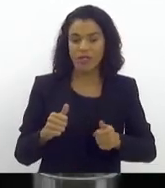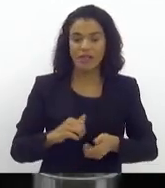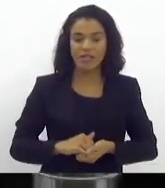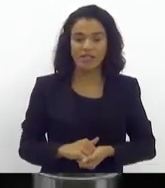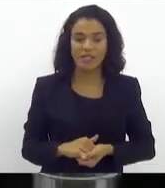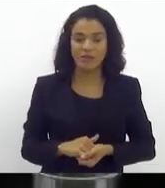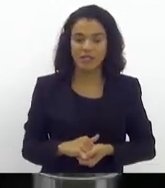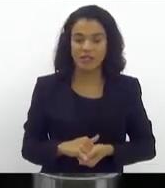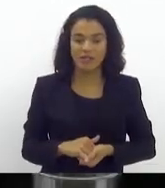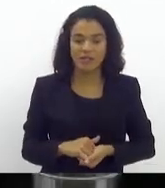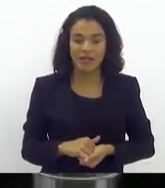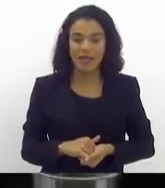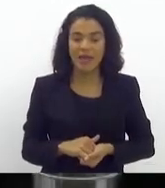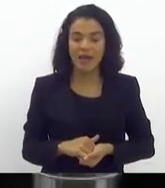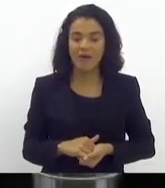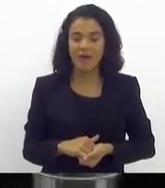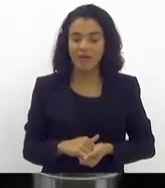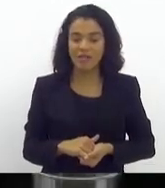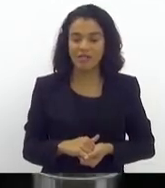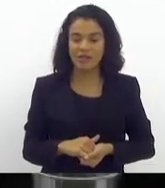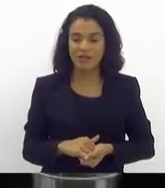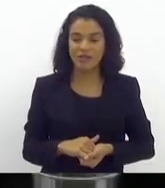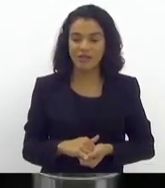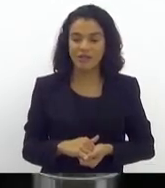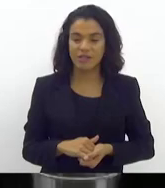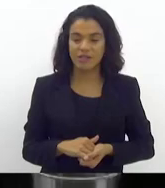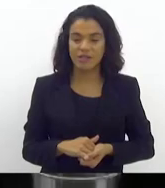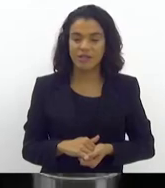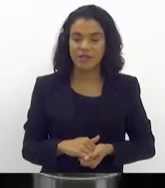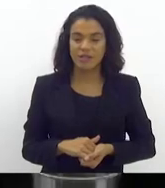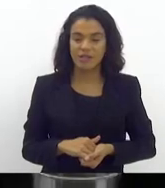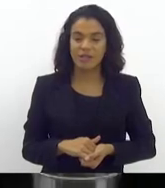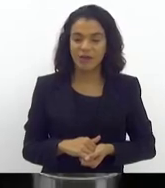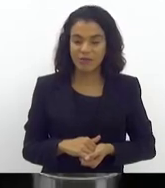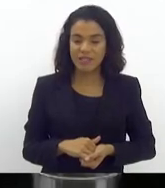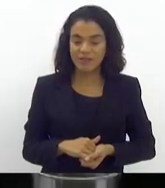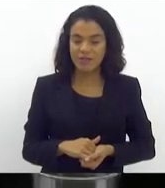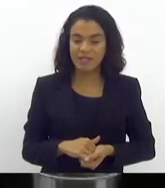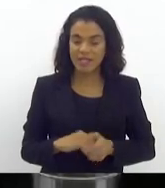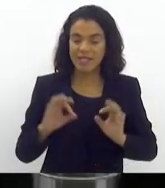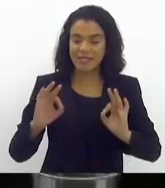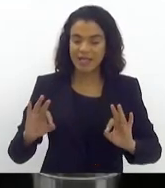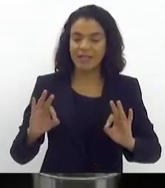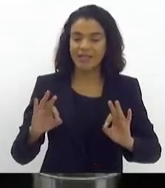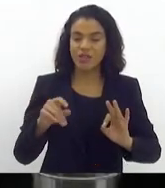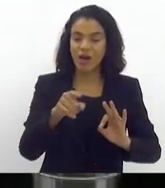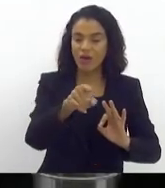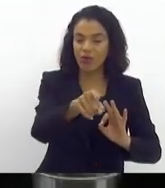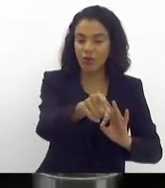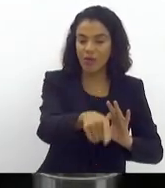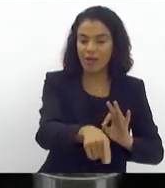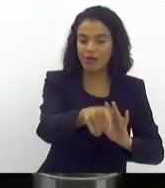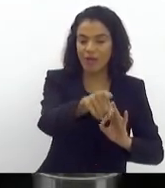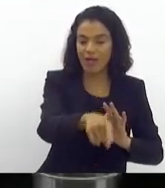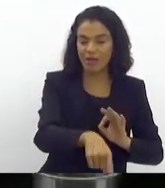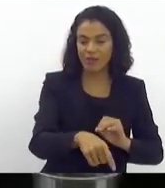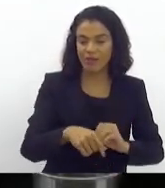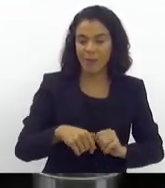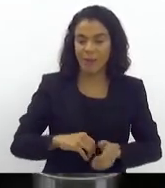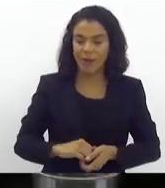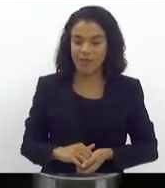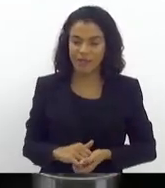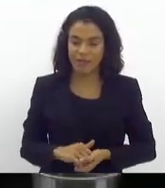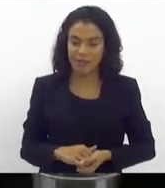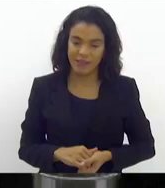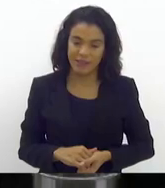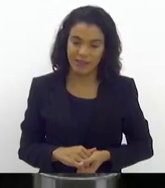achando que a prestadora de serviço, né, que nesse caso que eu estou falando é a Uber, mas pode